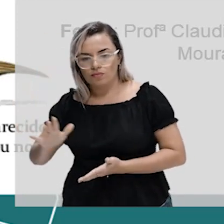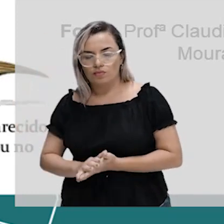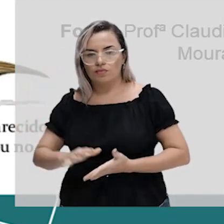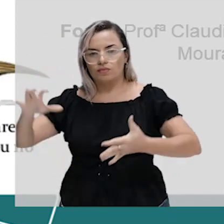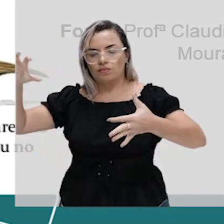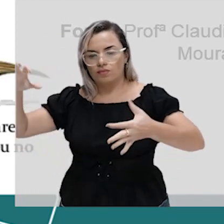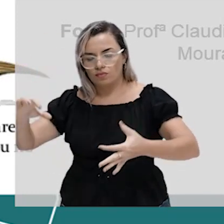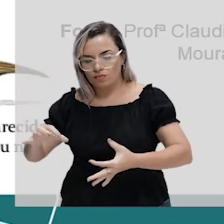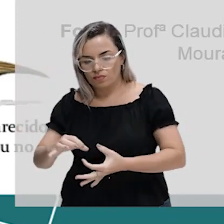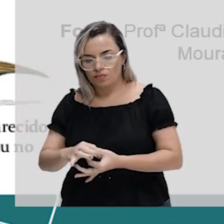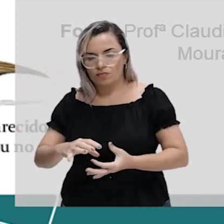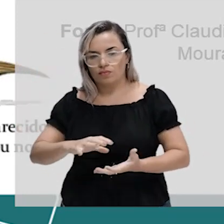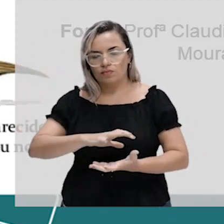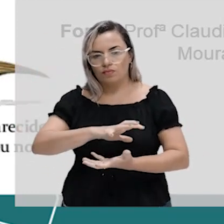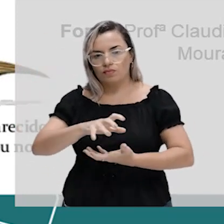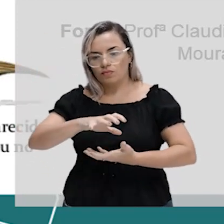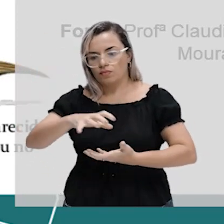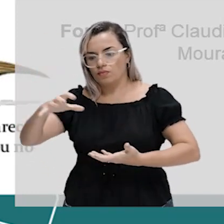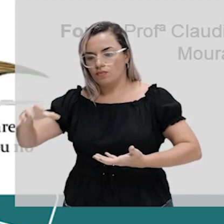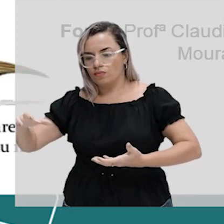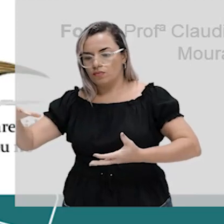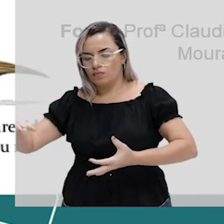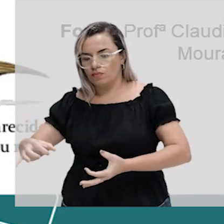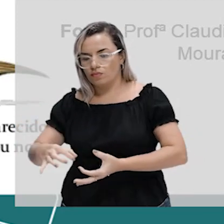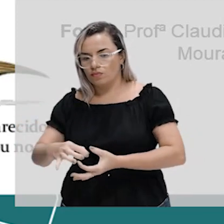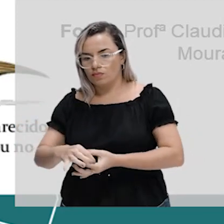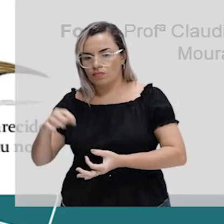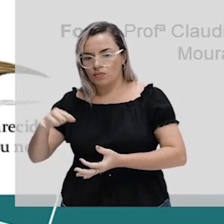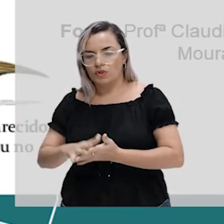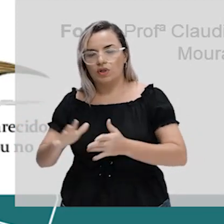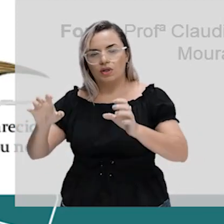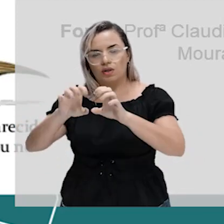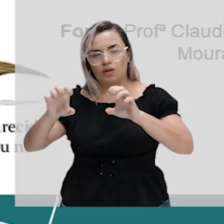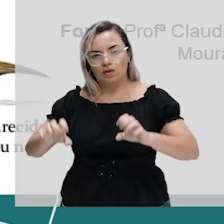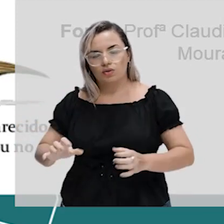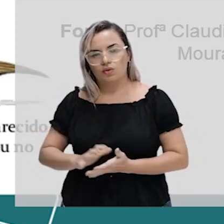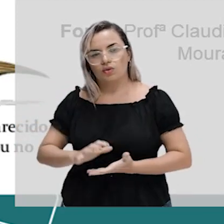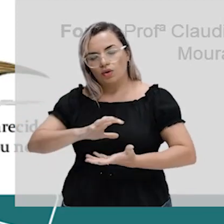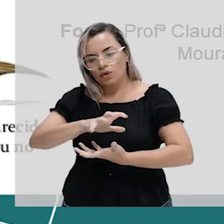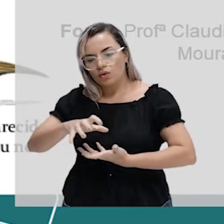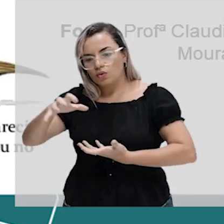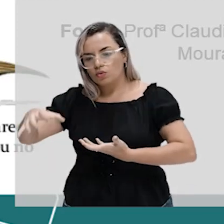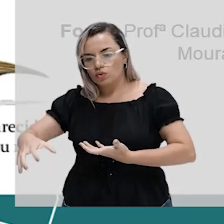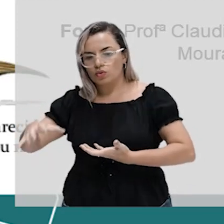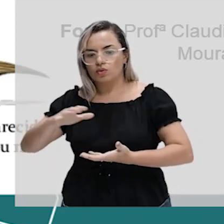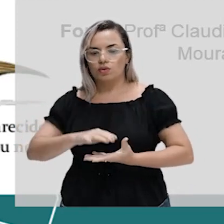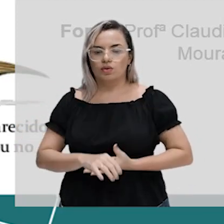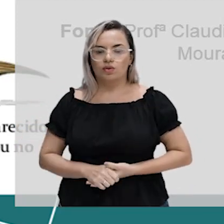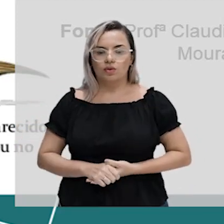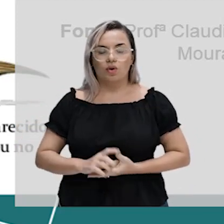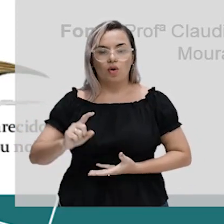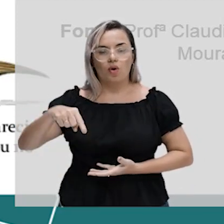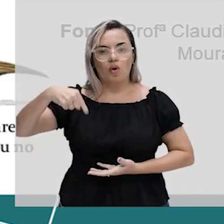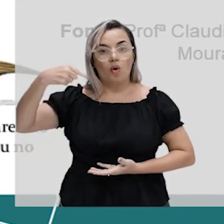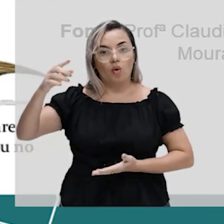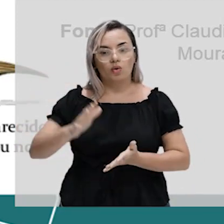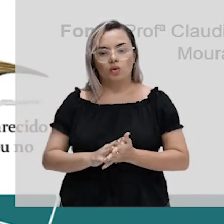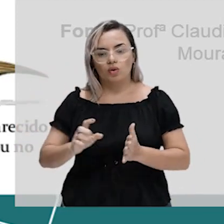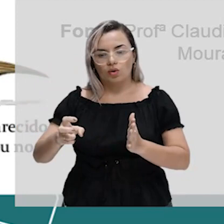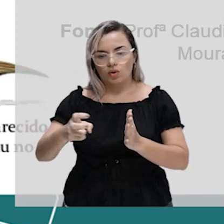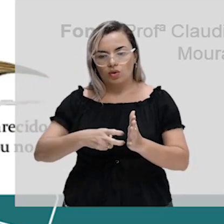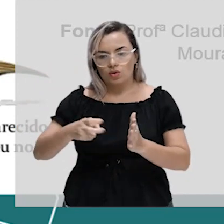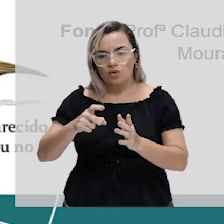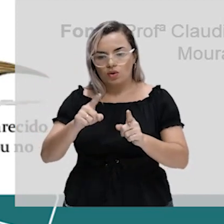encaixe, no mesmo local que tem o mesmo formato aí dos continentes, tá? Outro fóssil que também